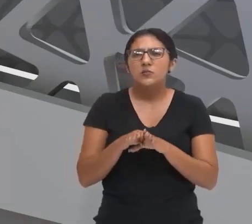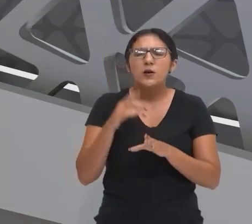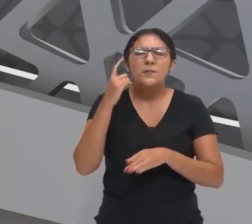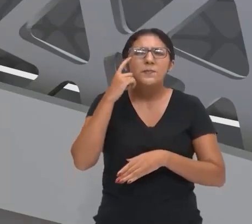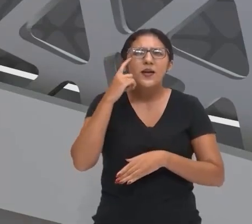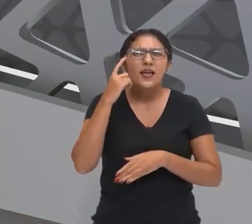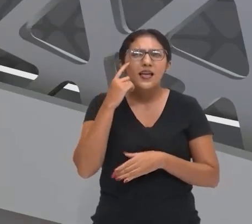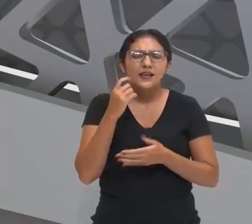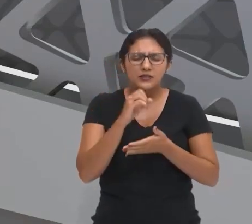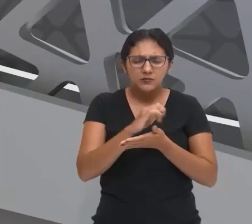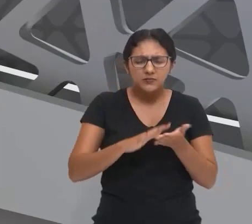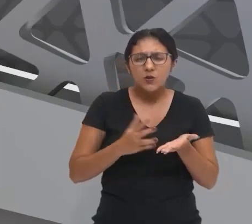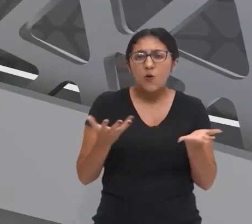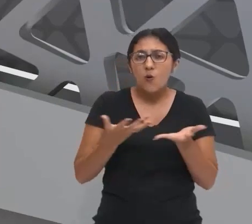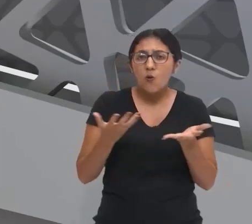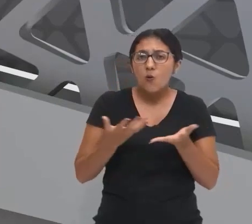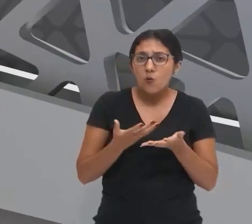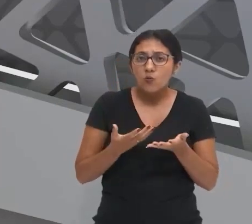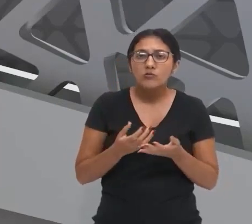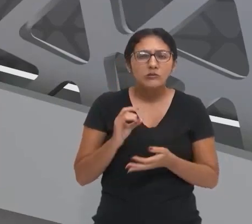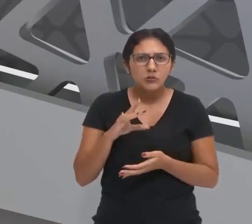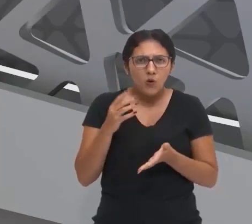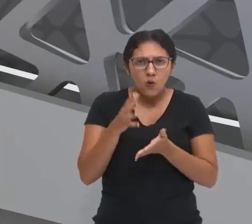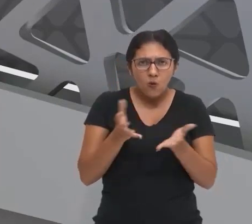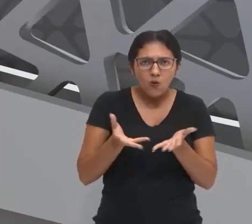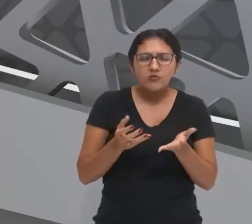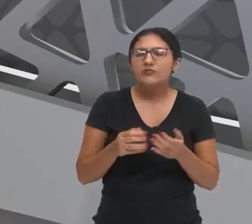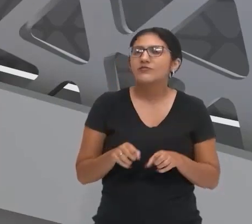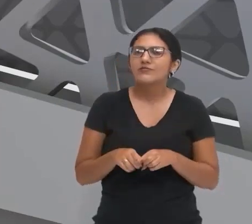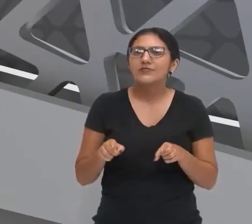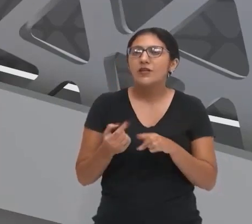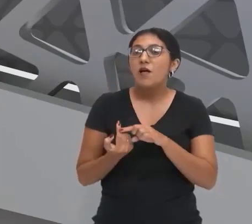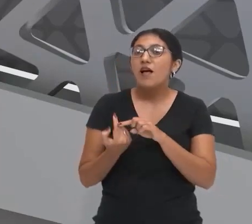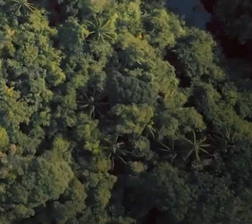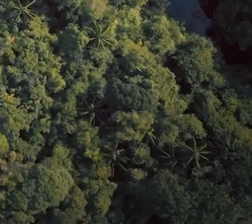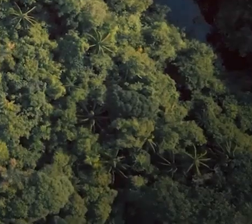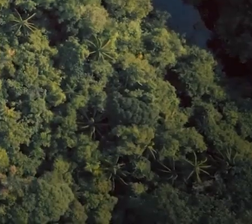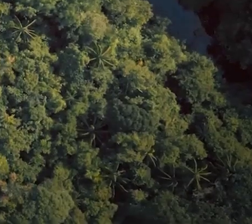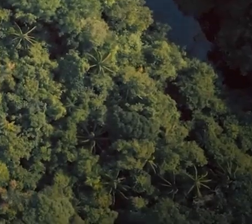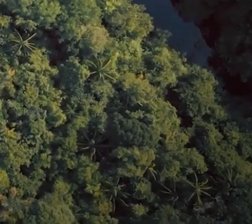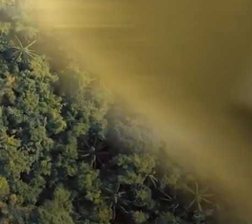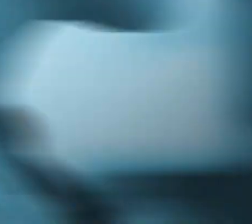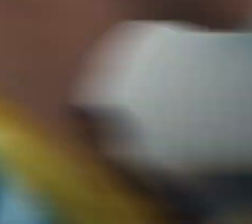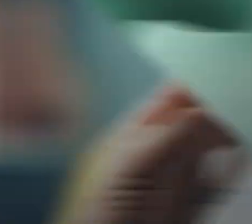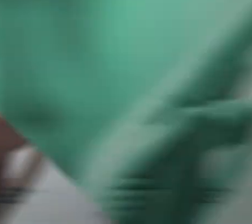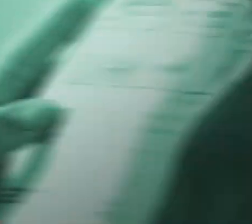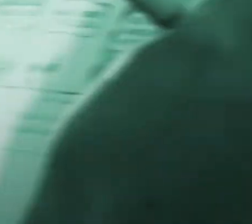só hoje, mas durante todas as aulas do componente Projeto de Vida.